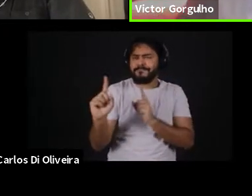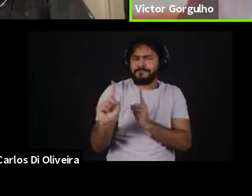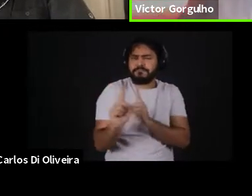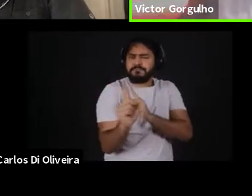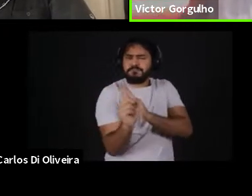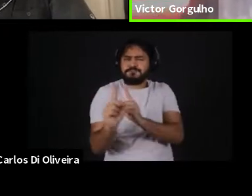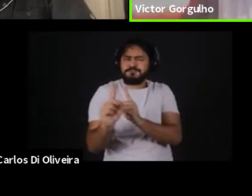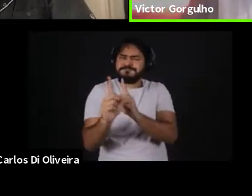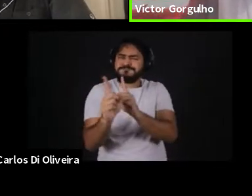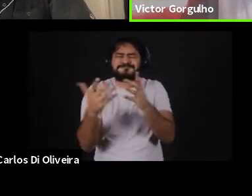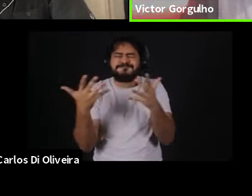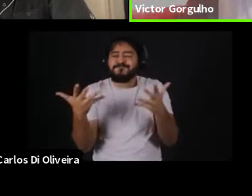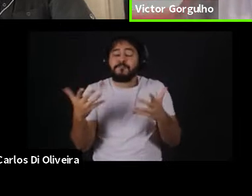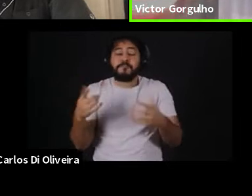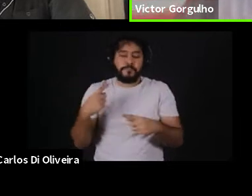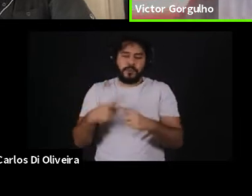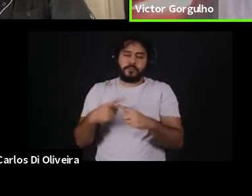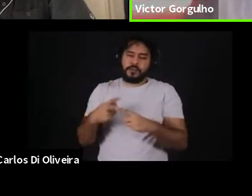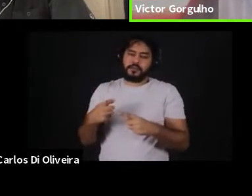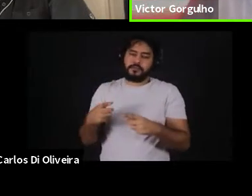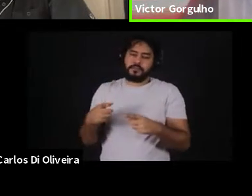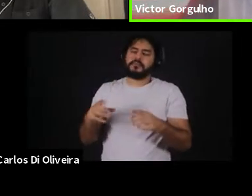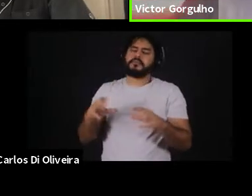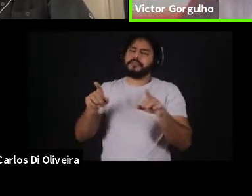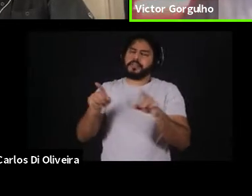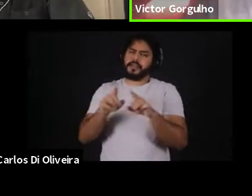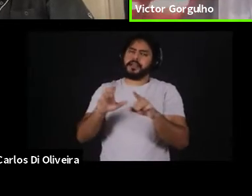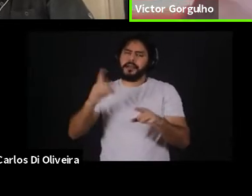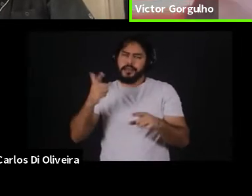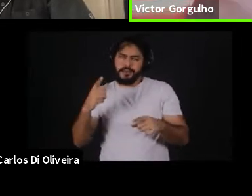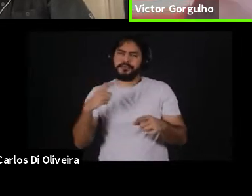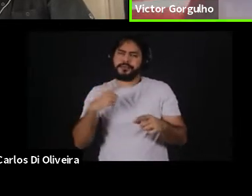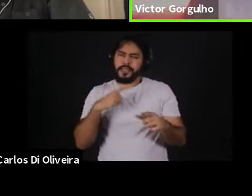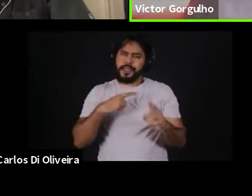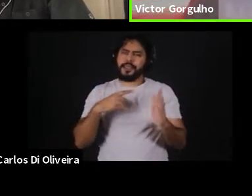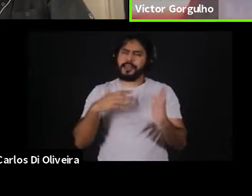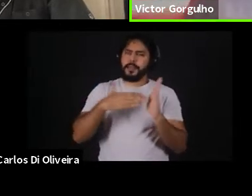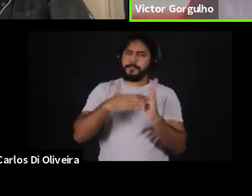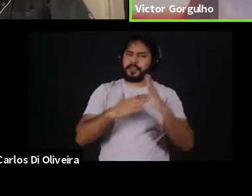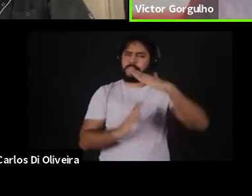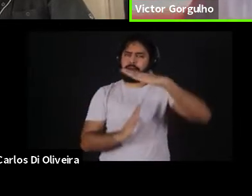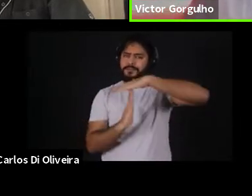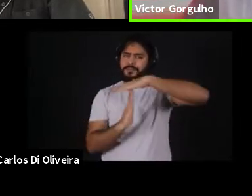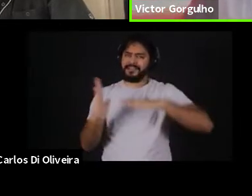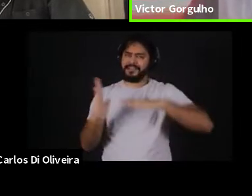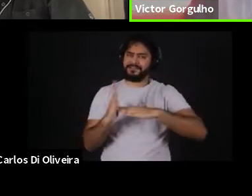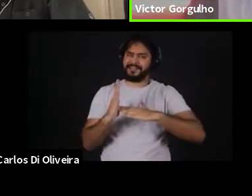com esses agentes que estão ali. Ou seja, é claro que existem balizas e um combinado, né,